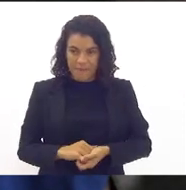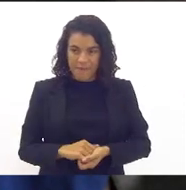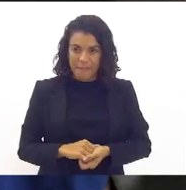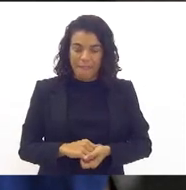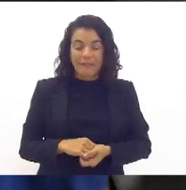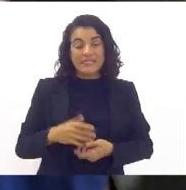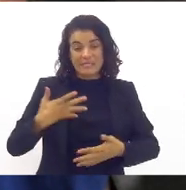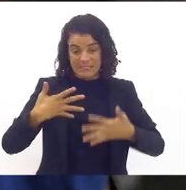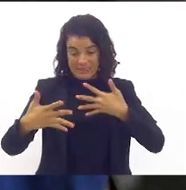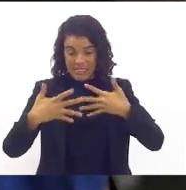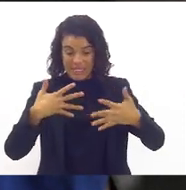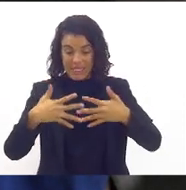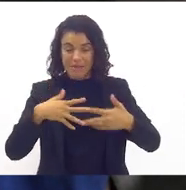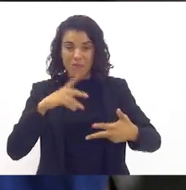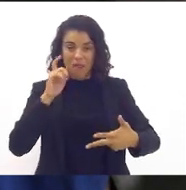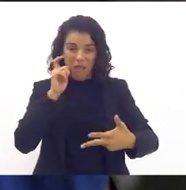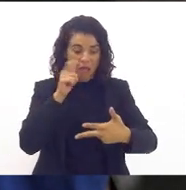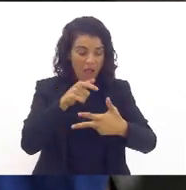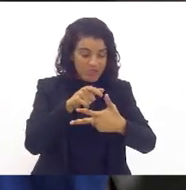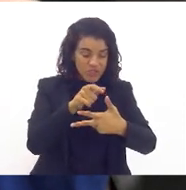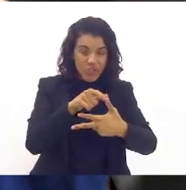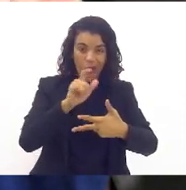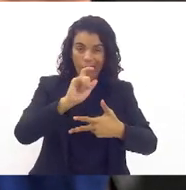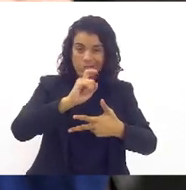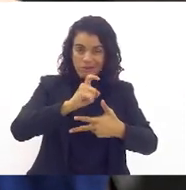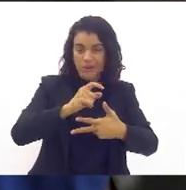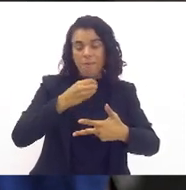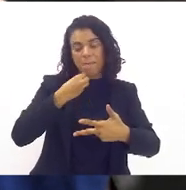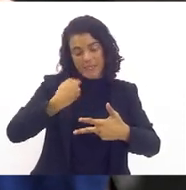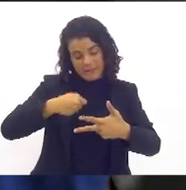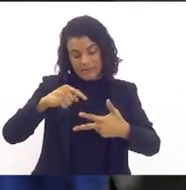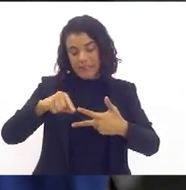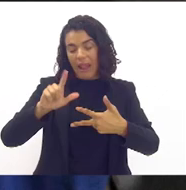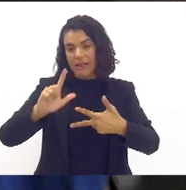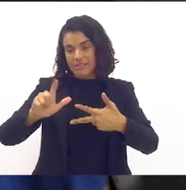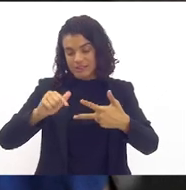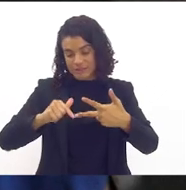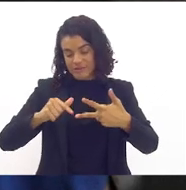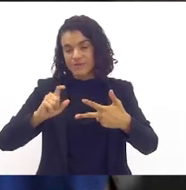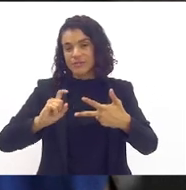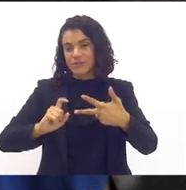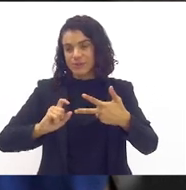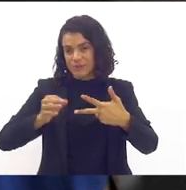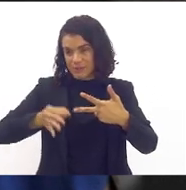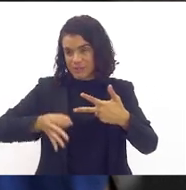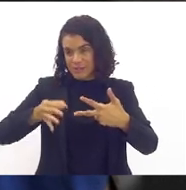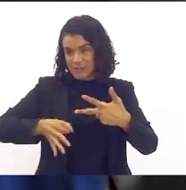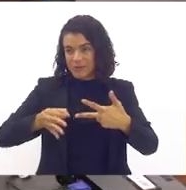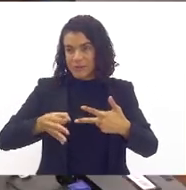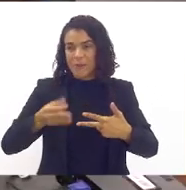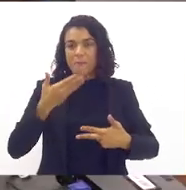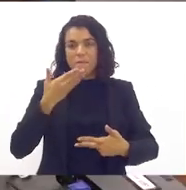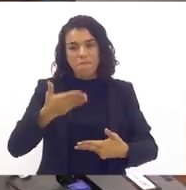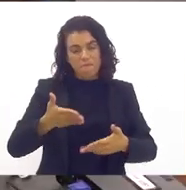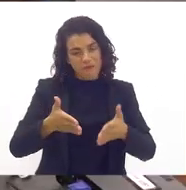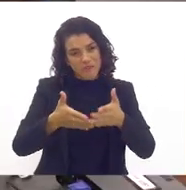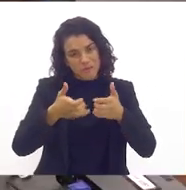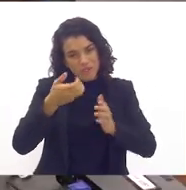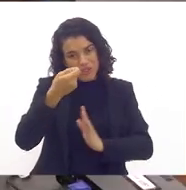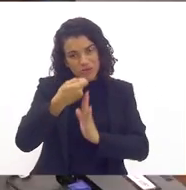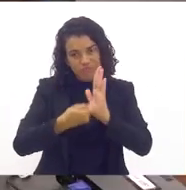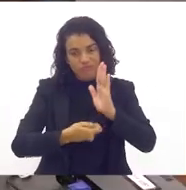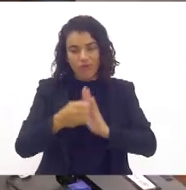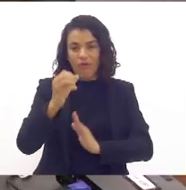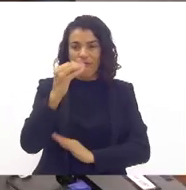Se a transparência é para o executivo, tem que ser para todos os outros poderes. Faz um requerimento, deputado Luiz Paulo, que a gente